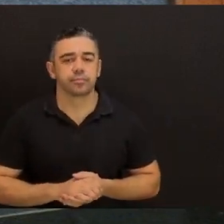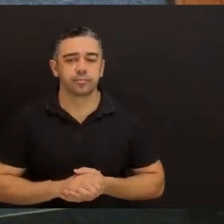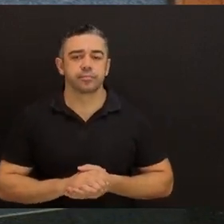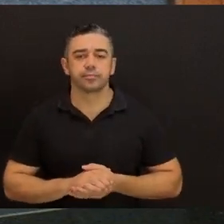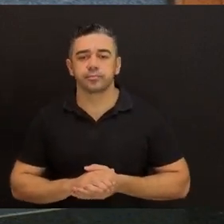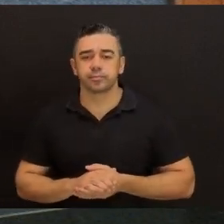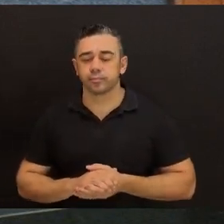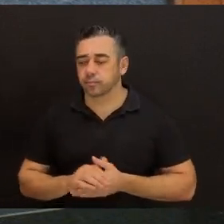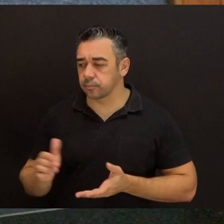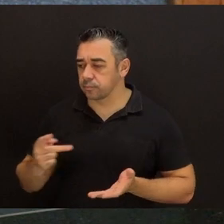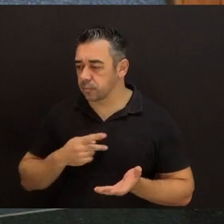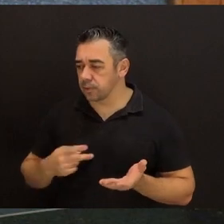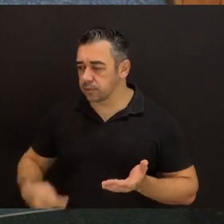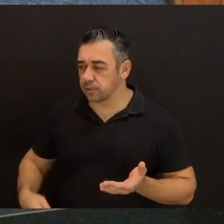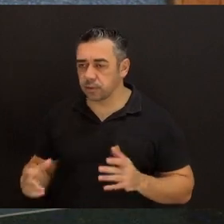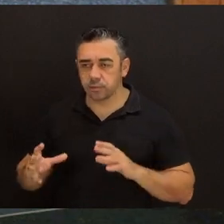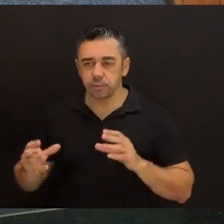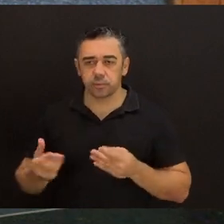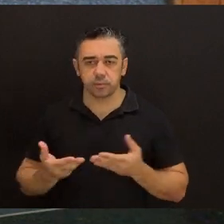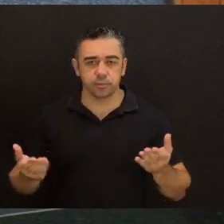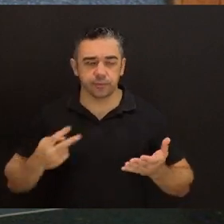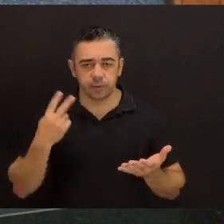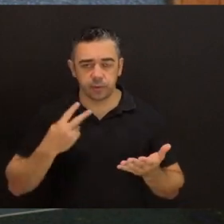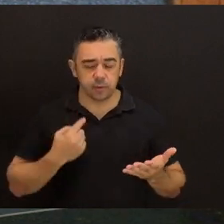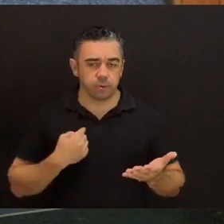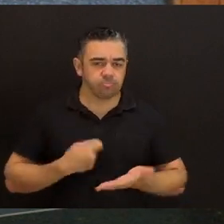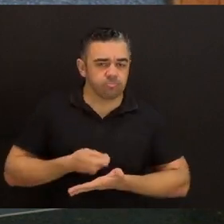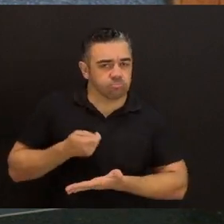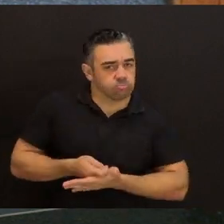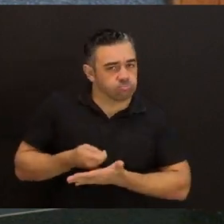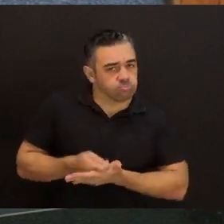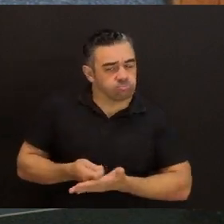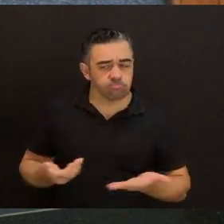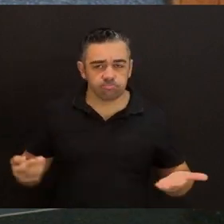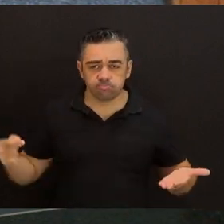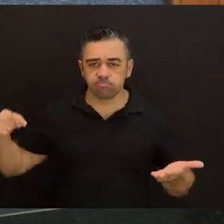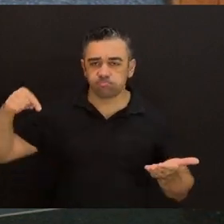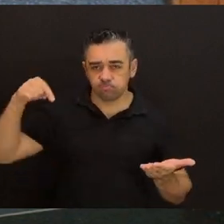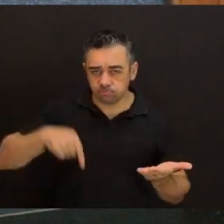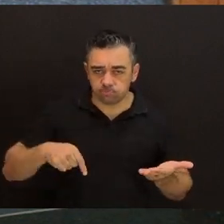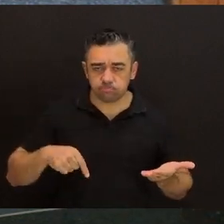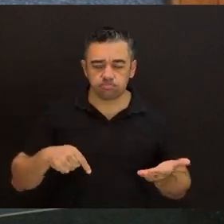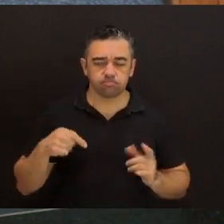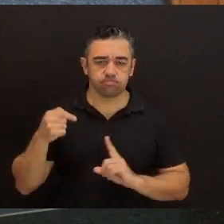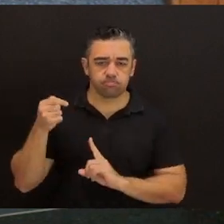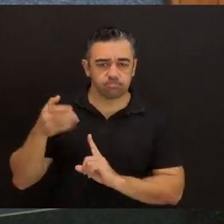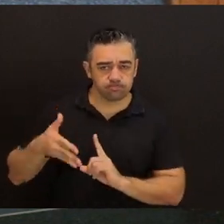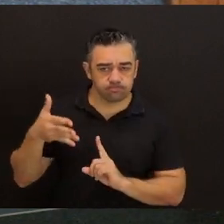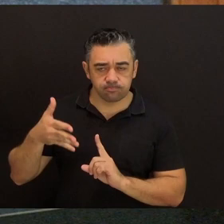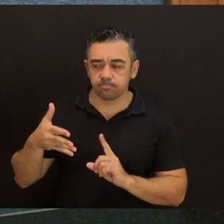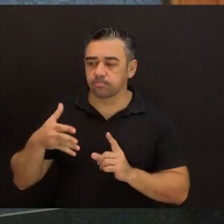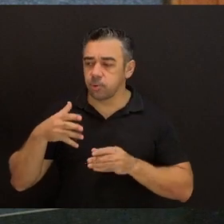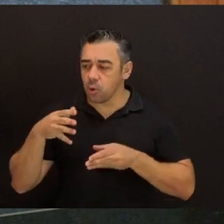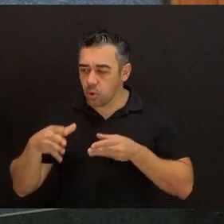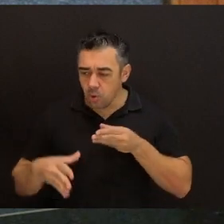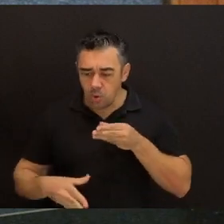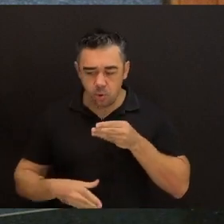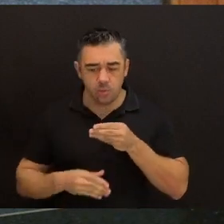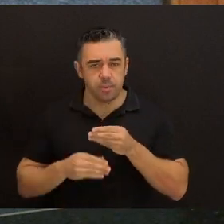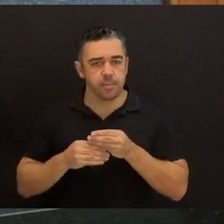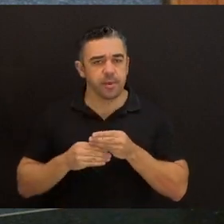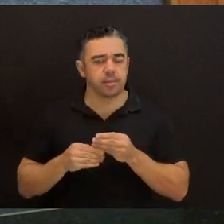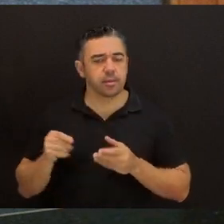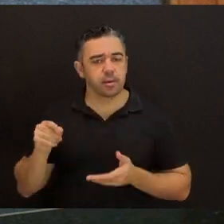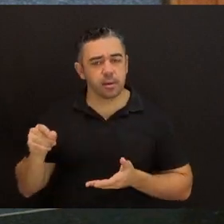de mais vereadores eu me sinto na obrigação de hoje fazer o uso da palavra de certa forma complementar tudo que já foi dito